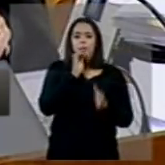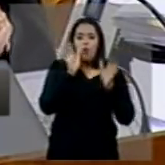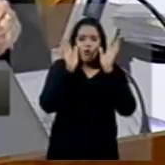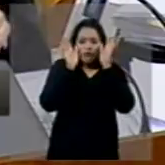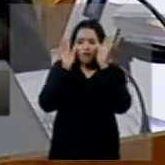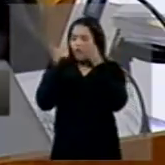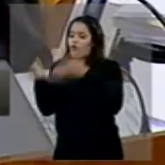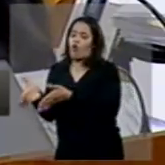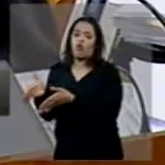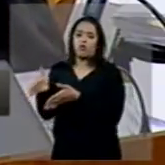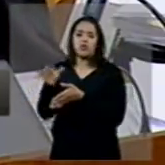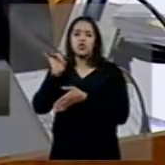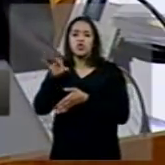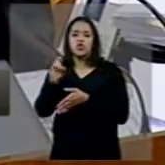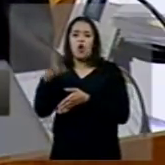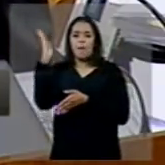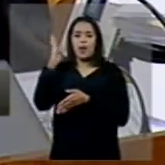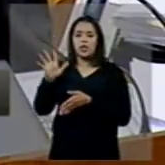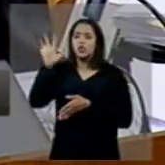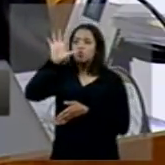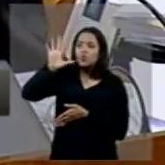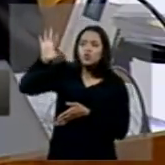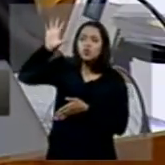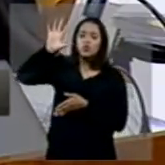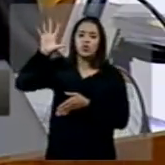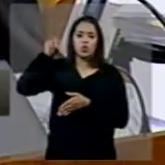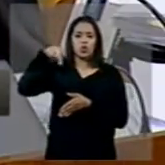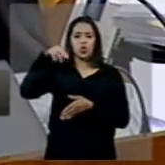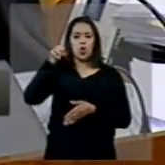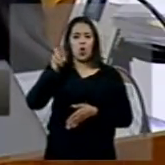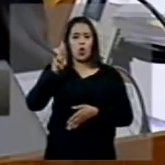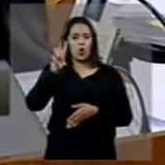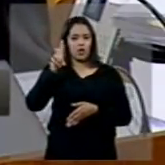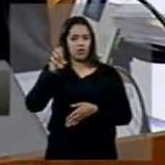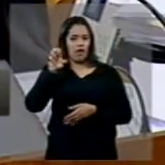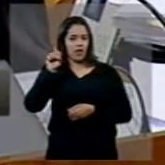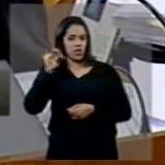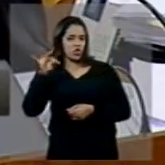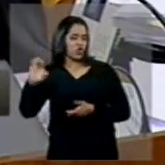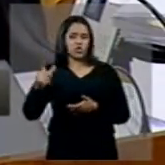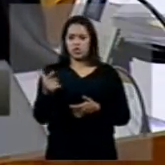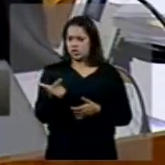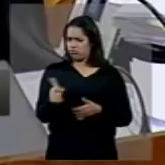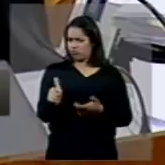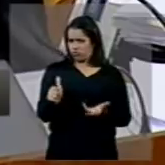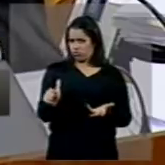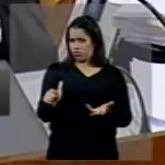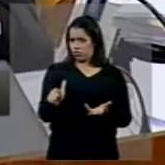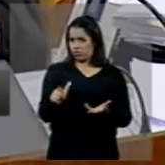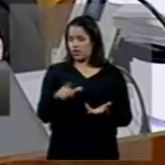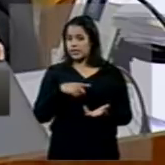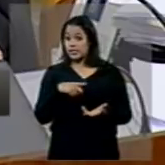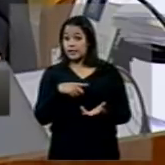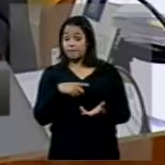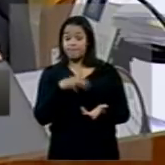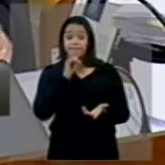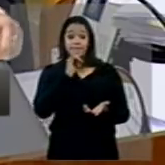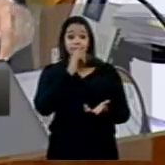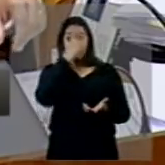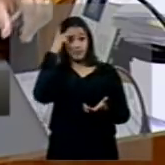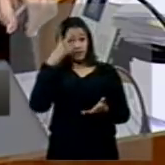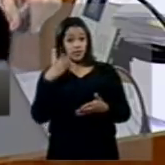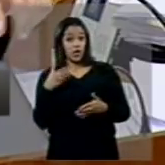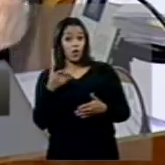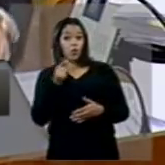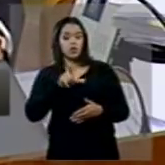Eleitoral, não houve impedimentos em determinados estados que sugerissem um obstáculo a mais para que esses pudessem